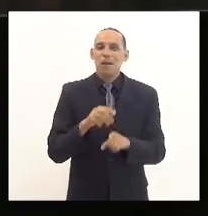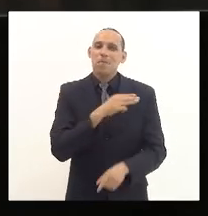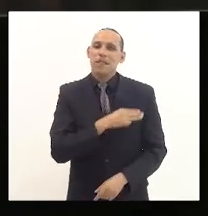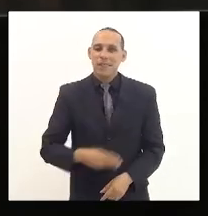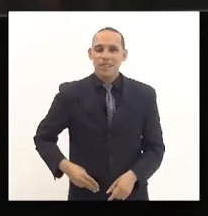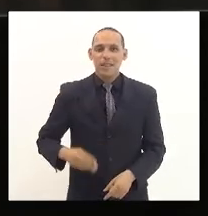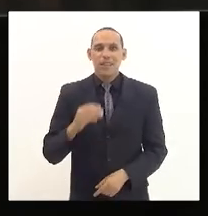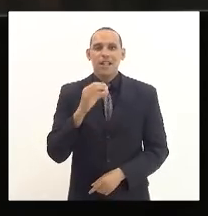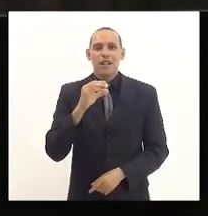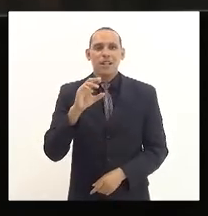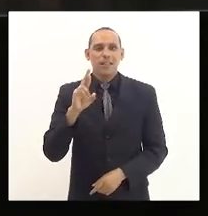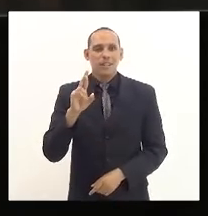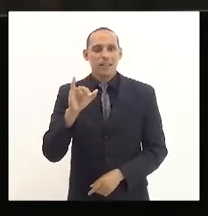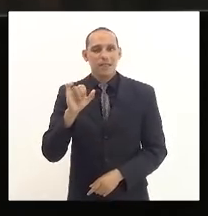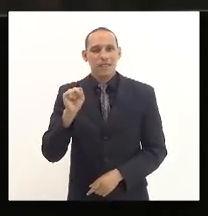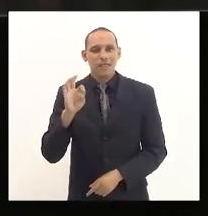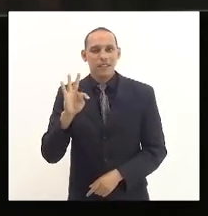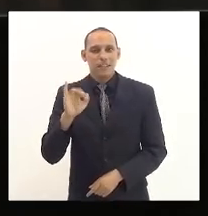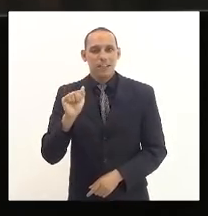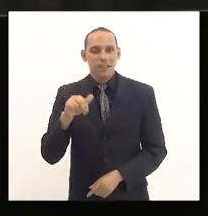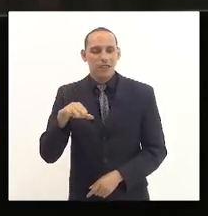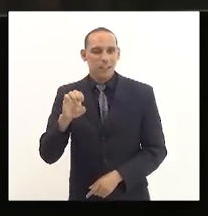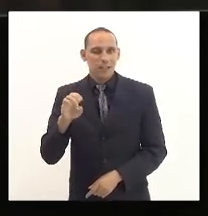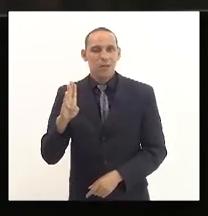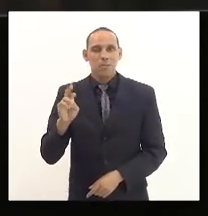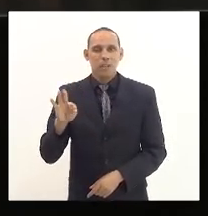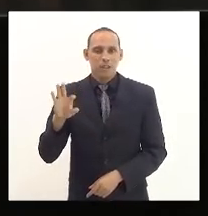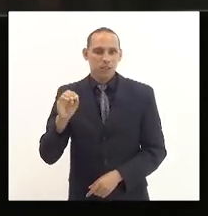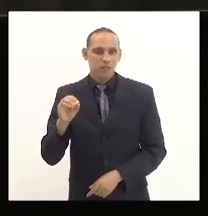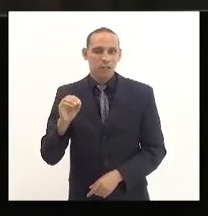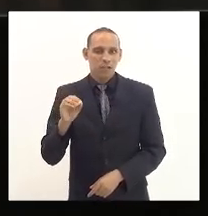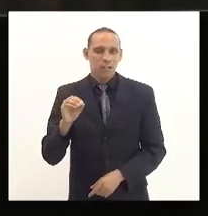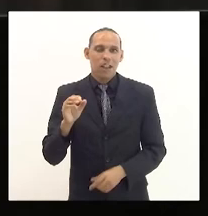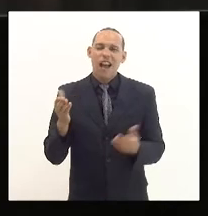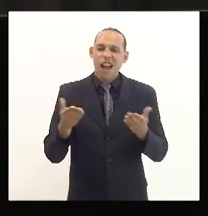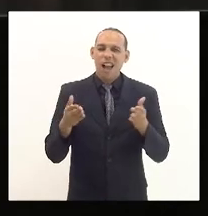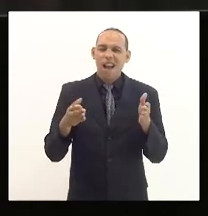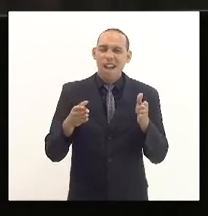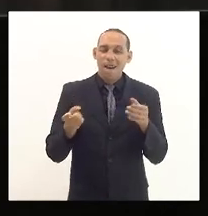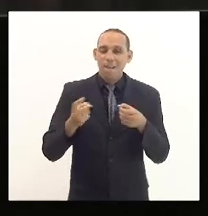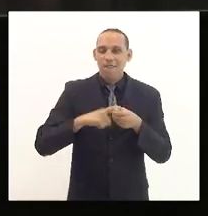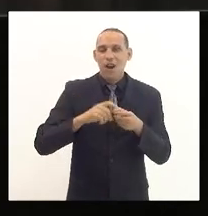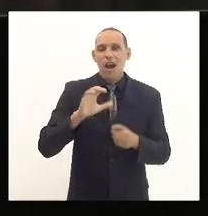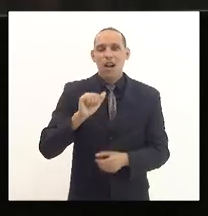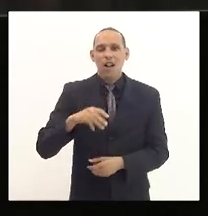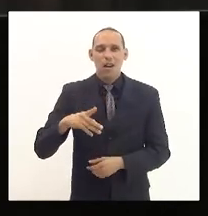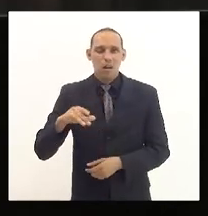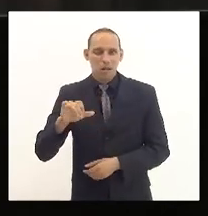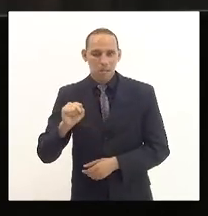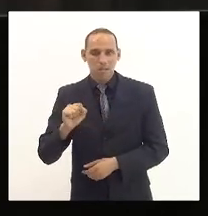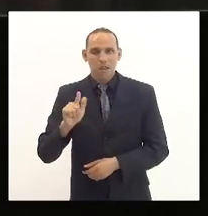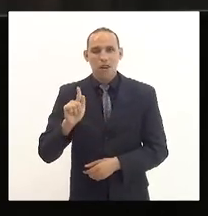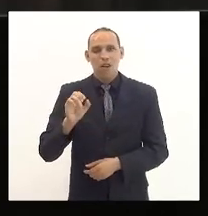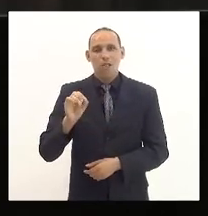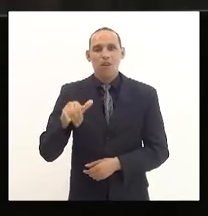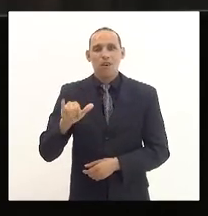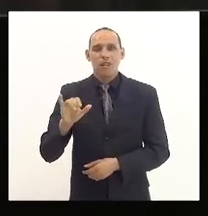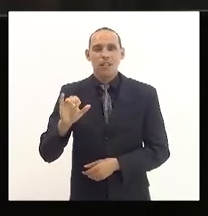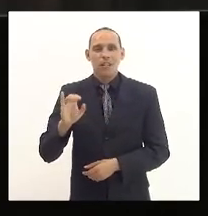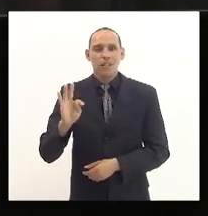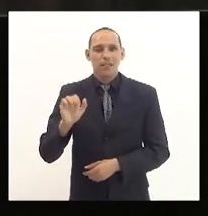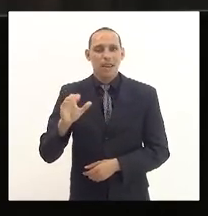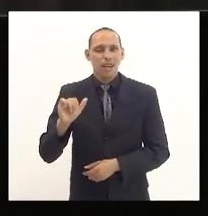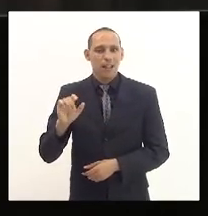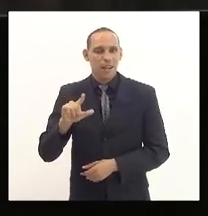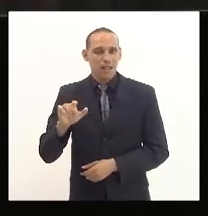ministra Cristiane Brito que agora isso deve já já está chegando a Campos dos Goytacazes que seguiu lá em direção a Campos